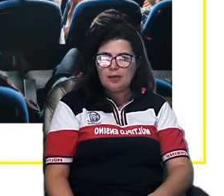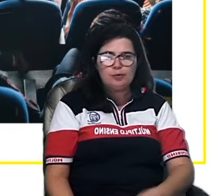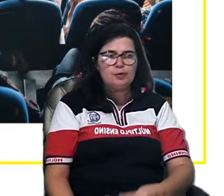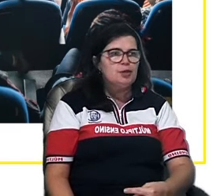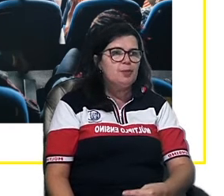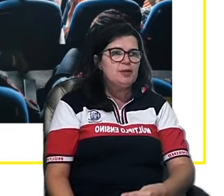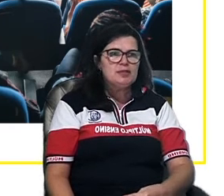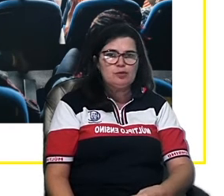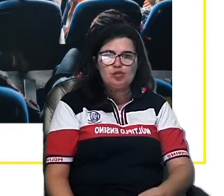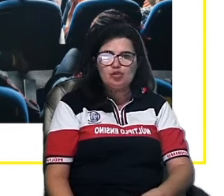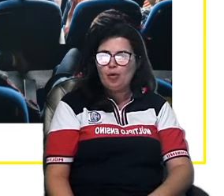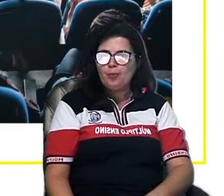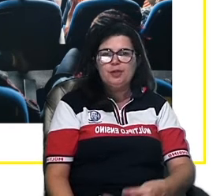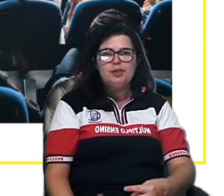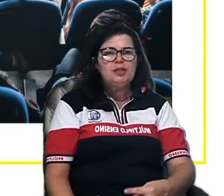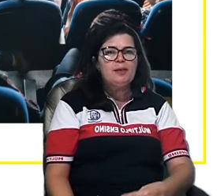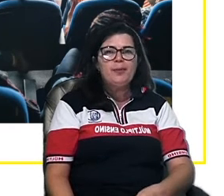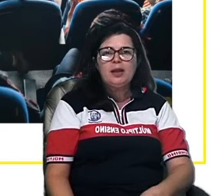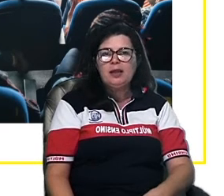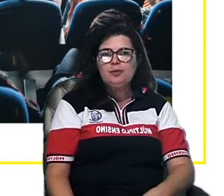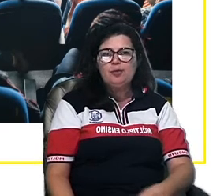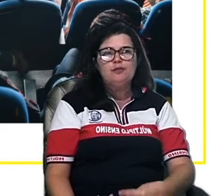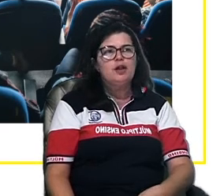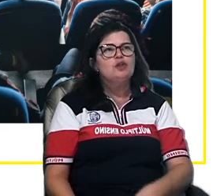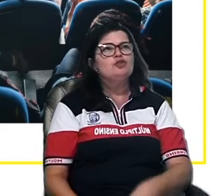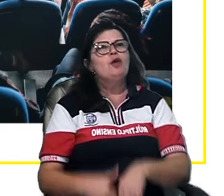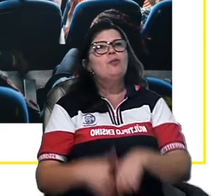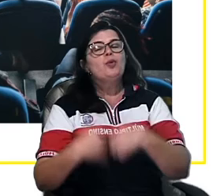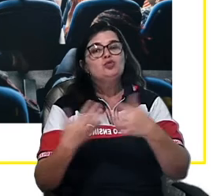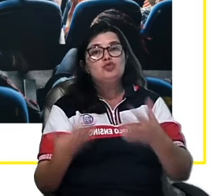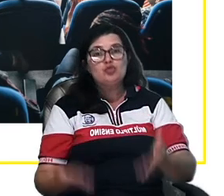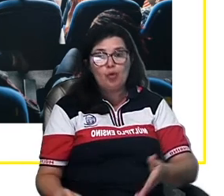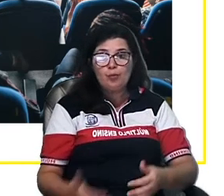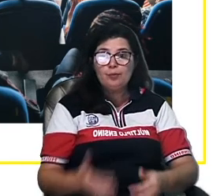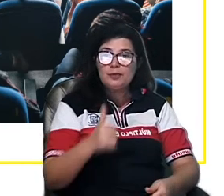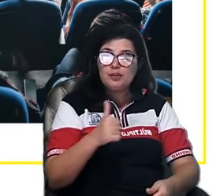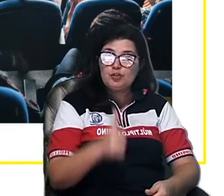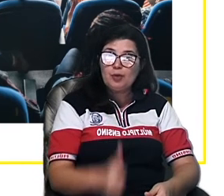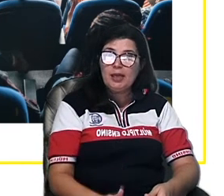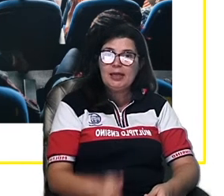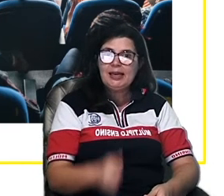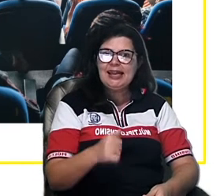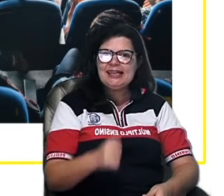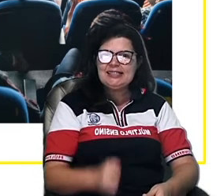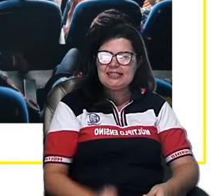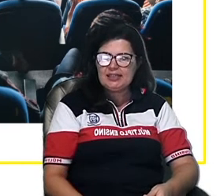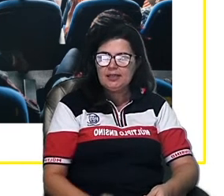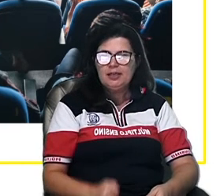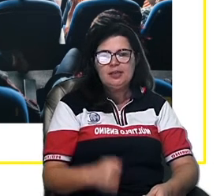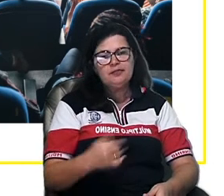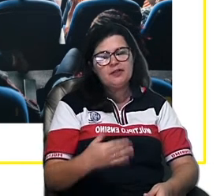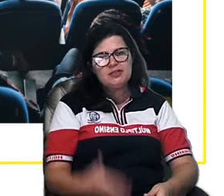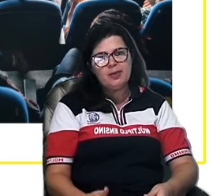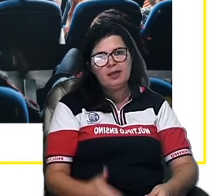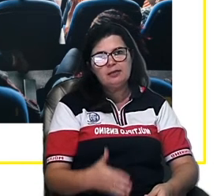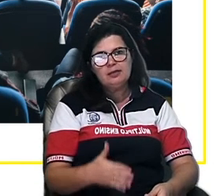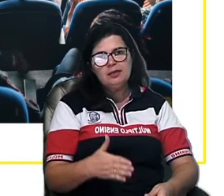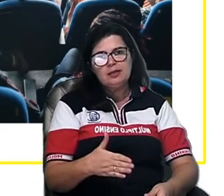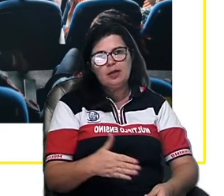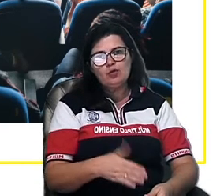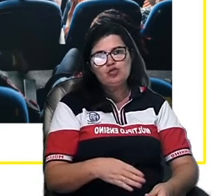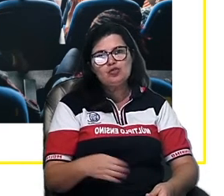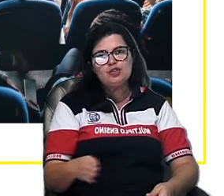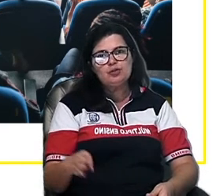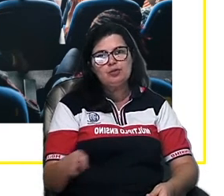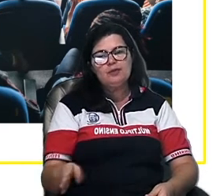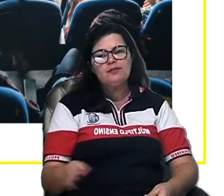de teatro, passear no shopping, ir na praia de Boa Viagem, olhar o pôr do sol. Isso é lazer e faz parte